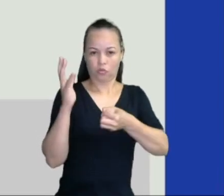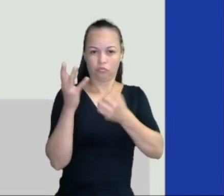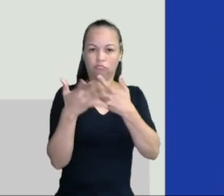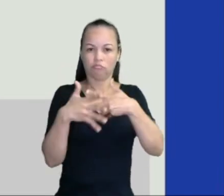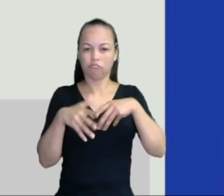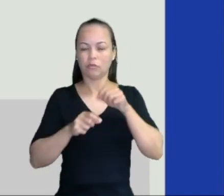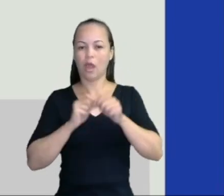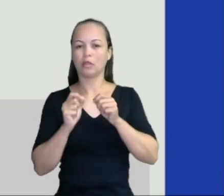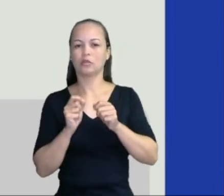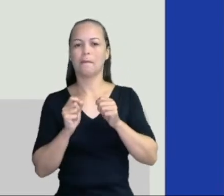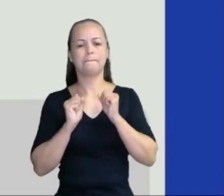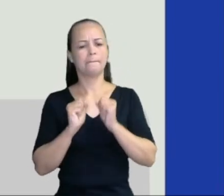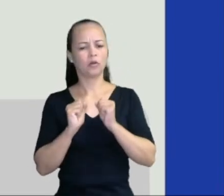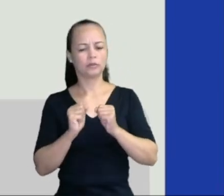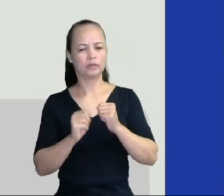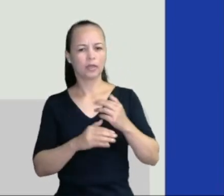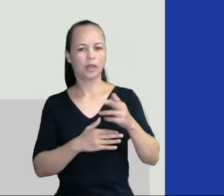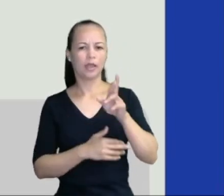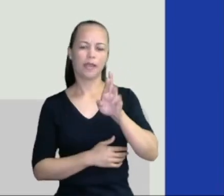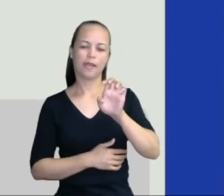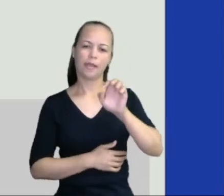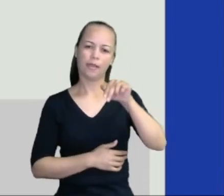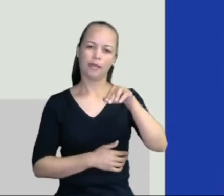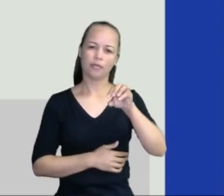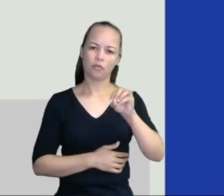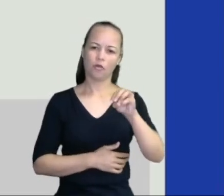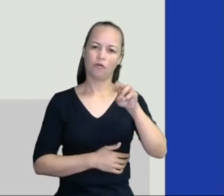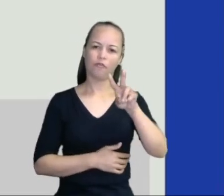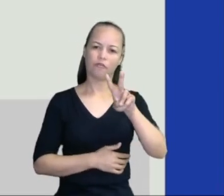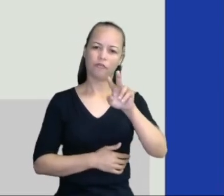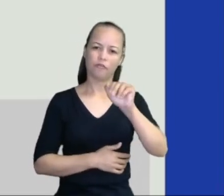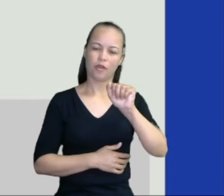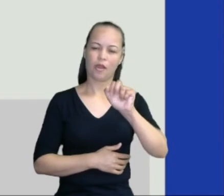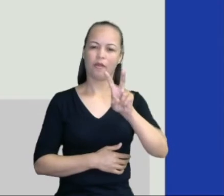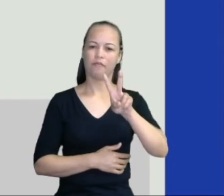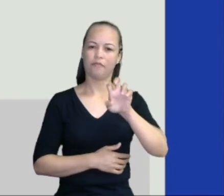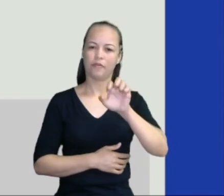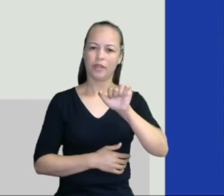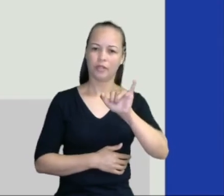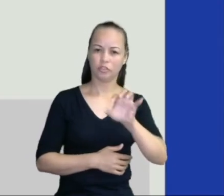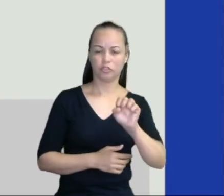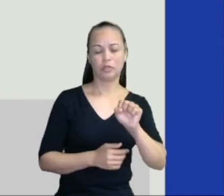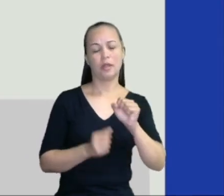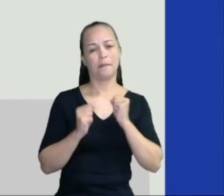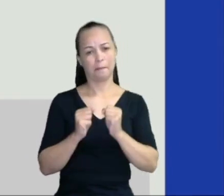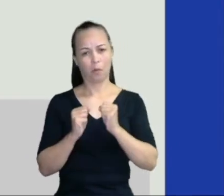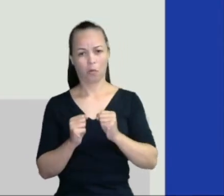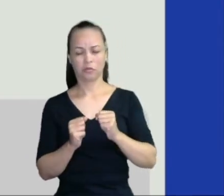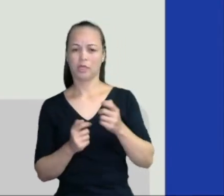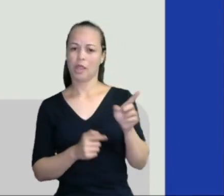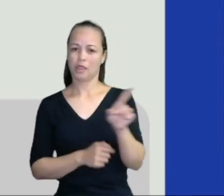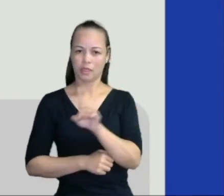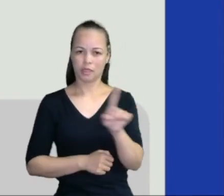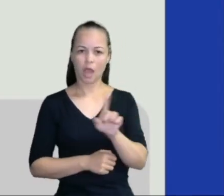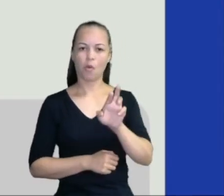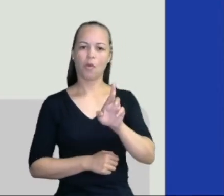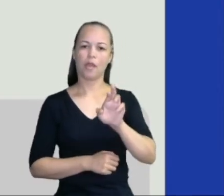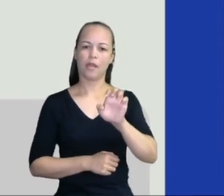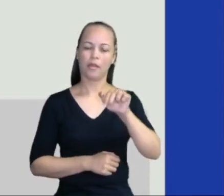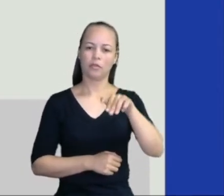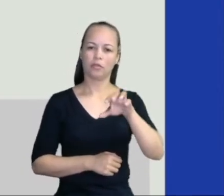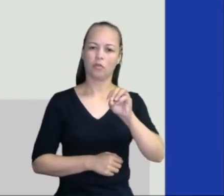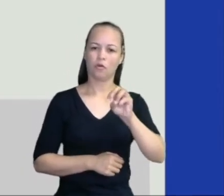ser renováveis ou eles podem ser não renováveis. O que é um recurso natural